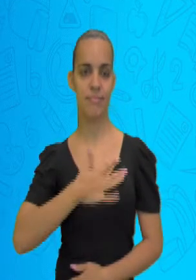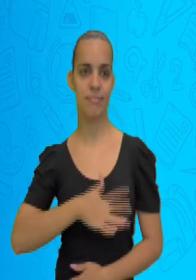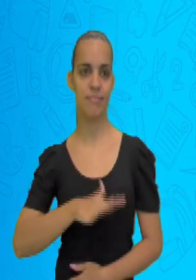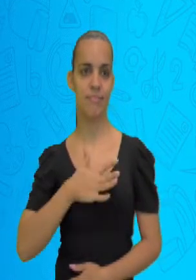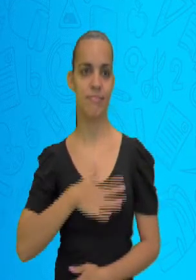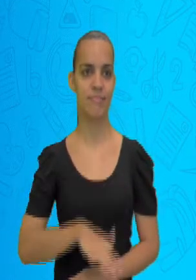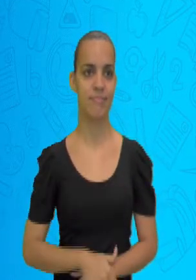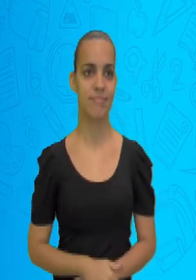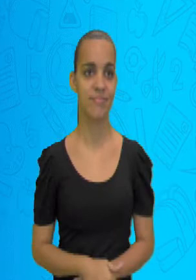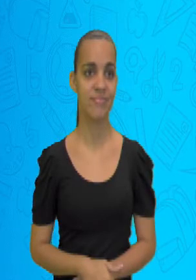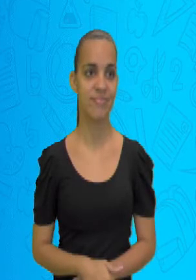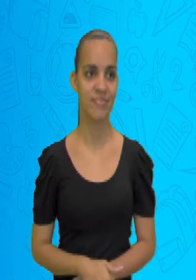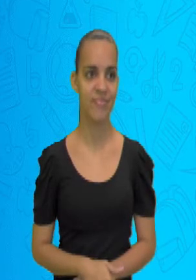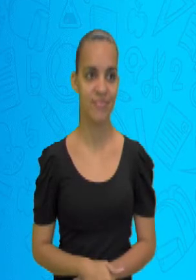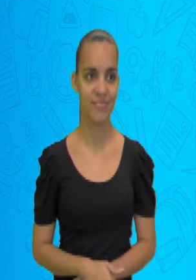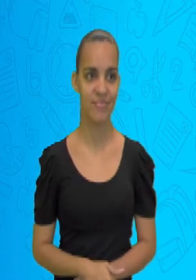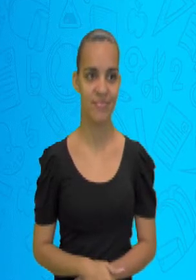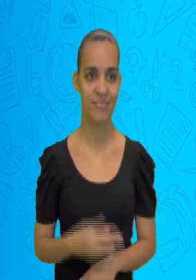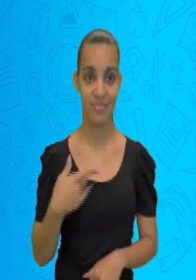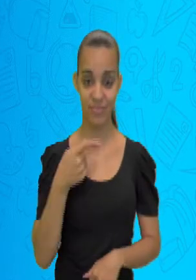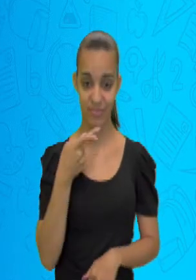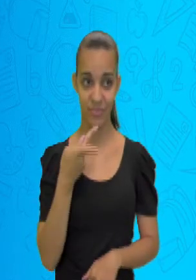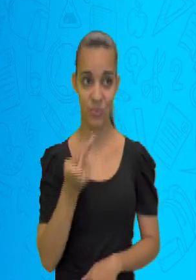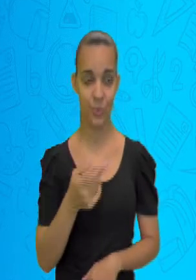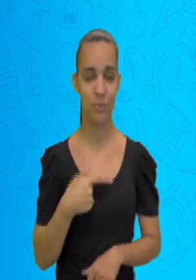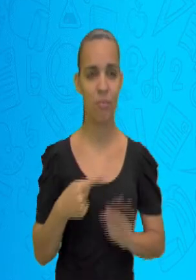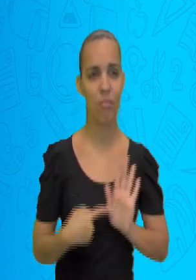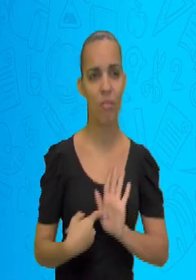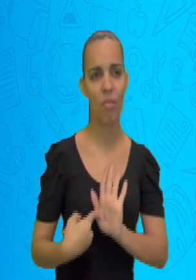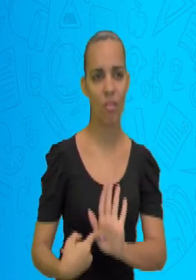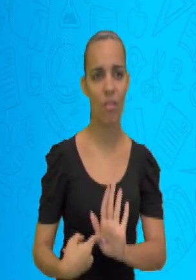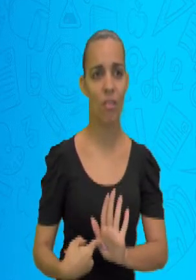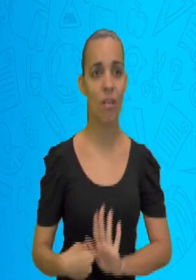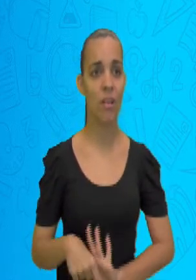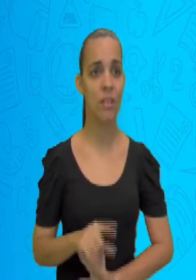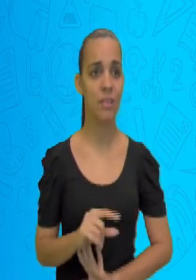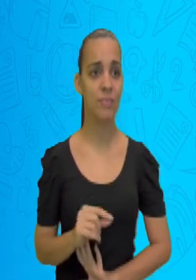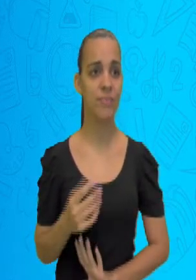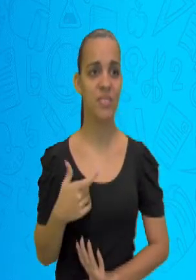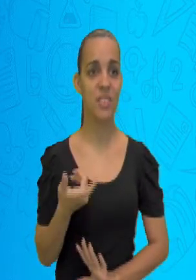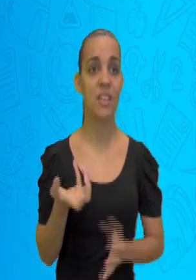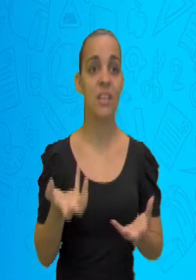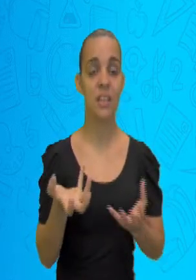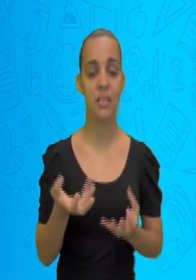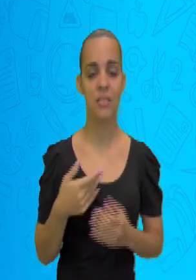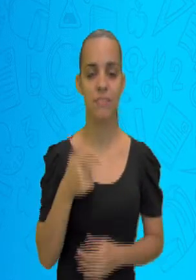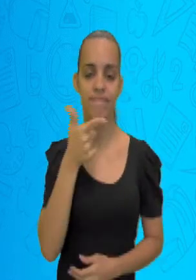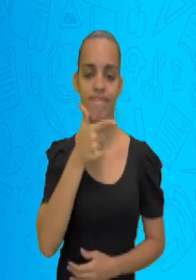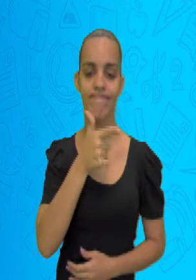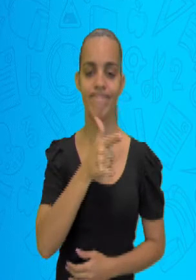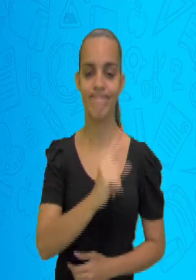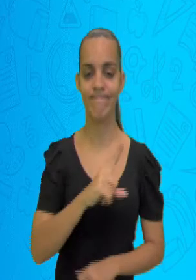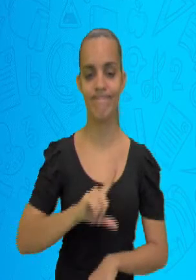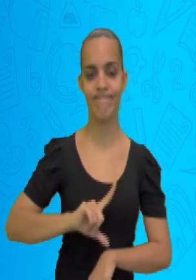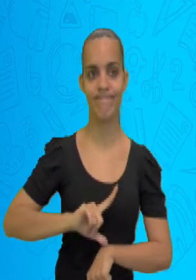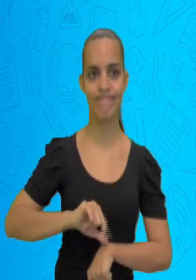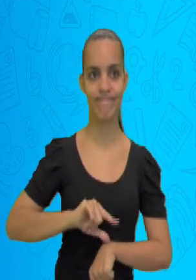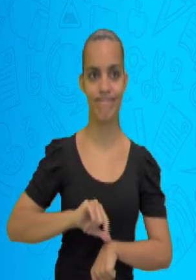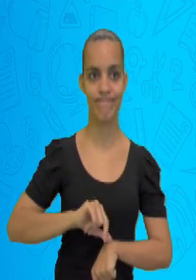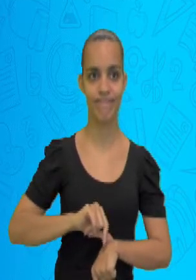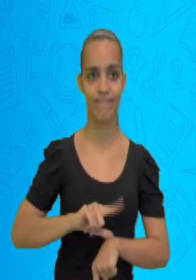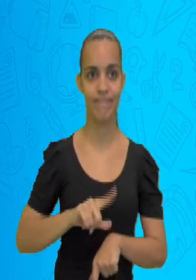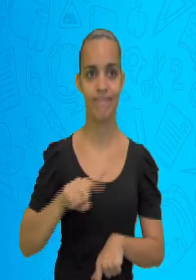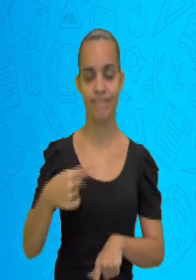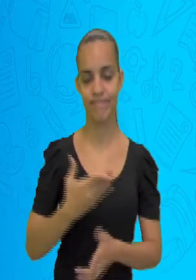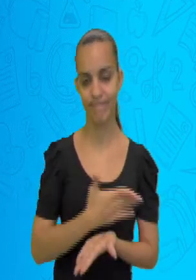demorando. Então essa fala indica que ele quer o quê? Ganhar